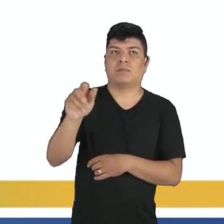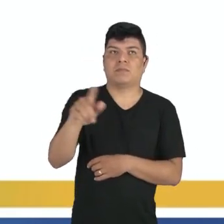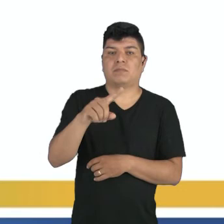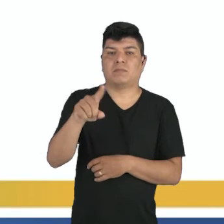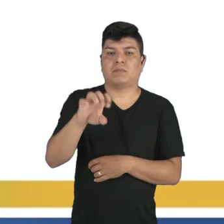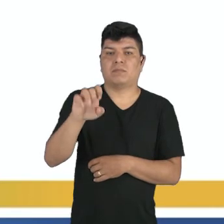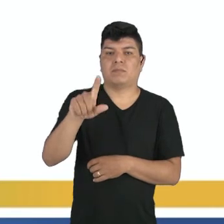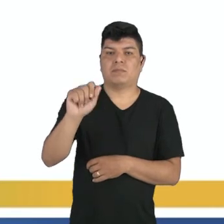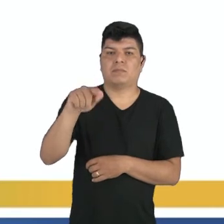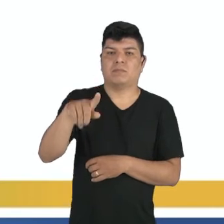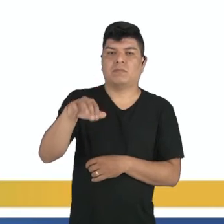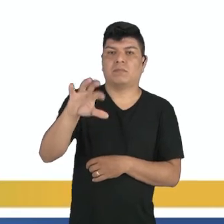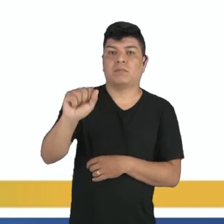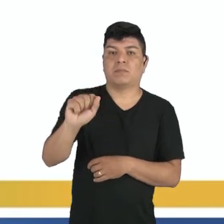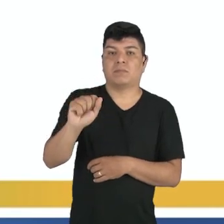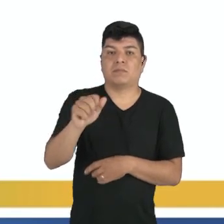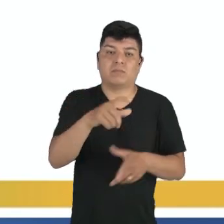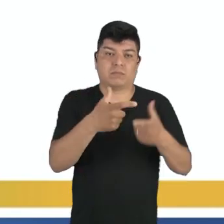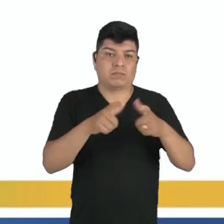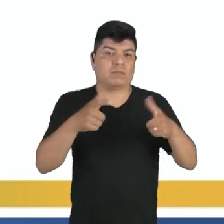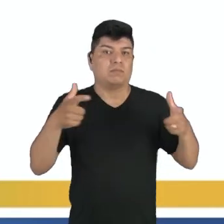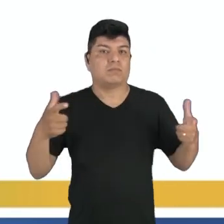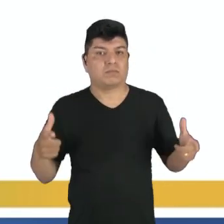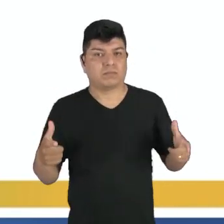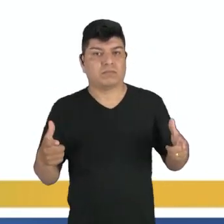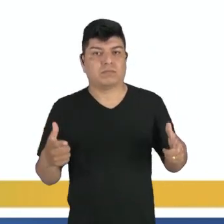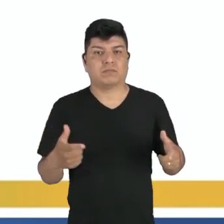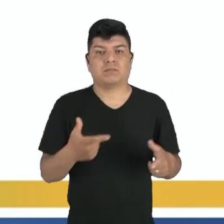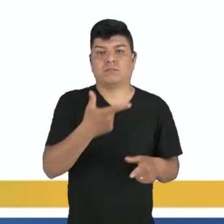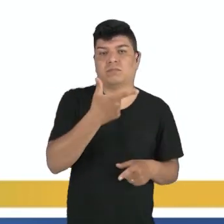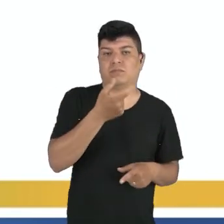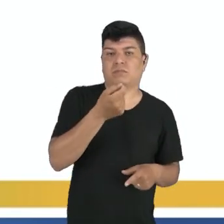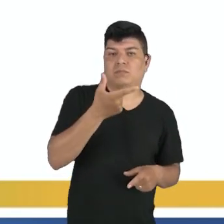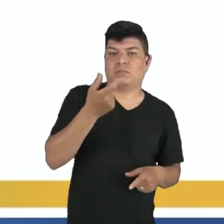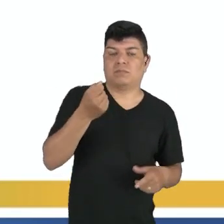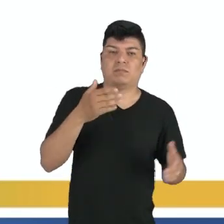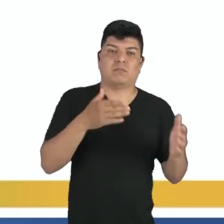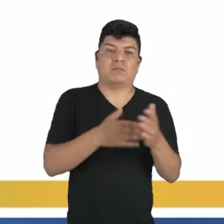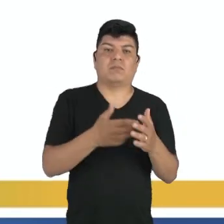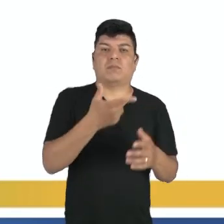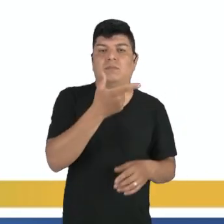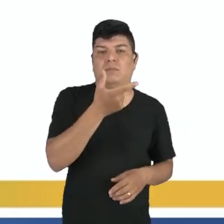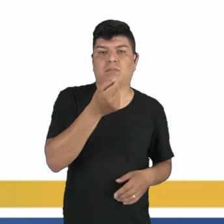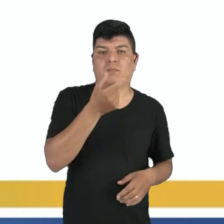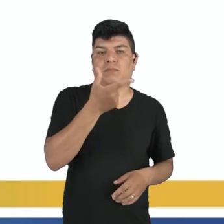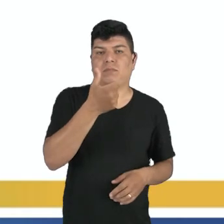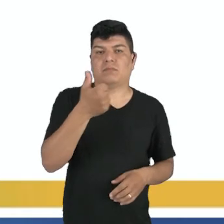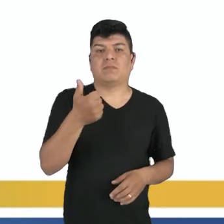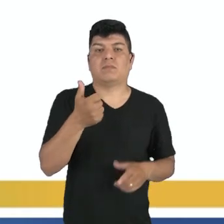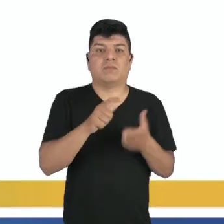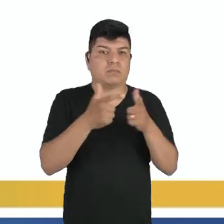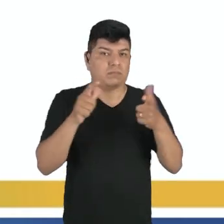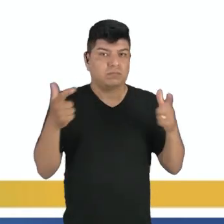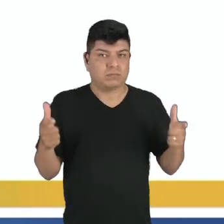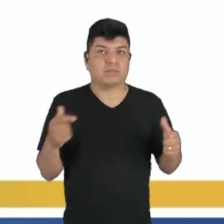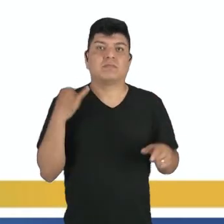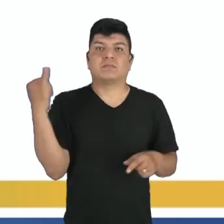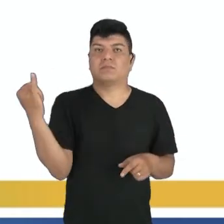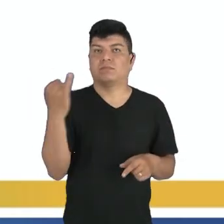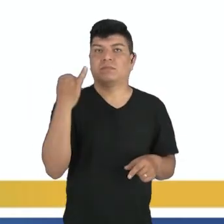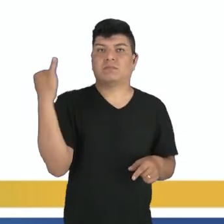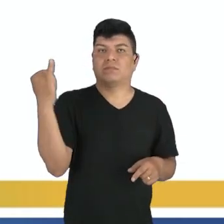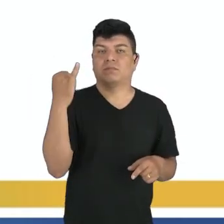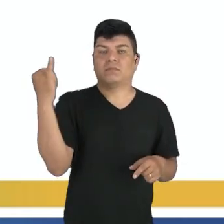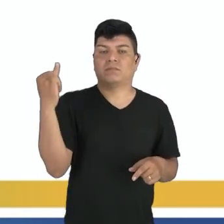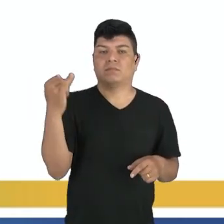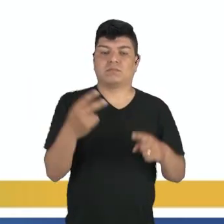a taxa de crescimento de 2020 para 2021 está em alta isso é uma coisa importante